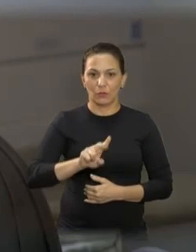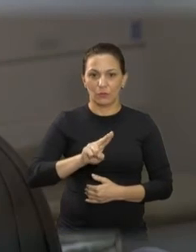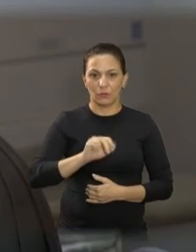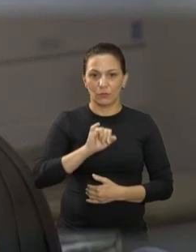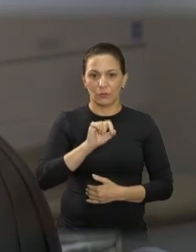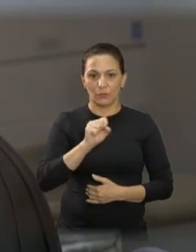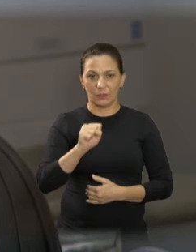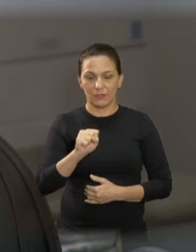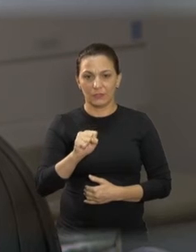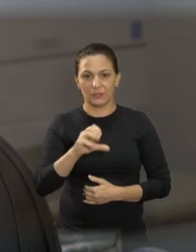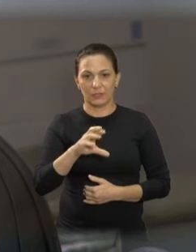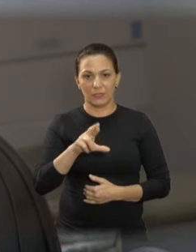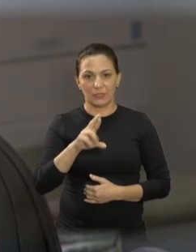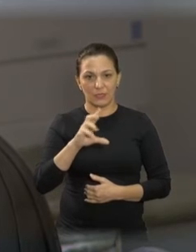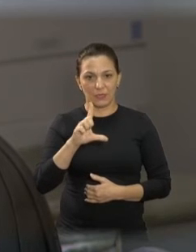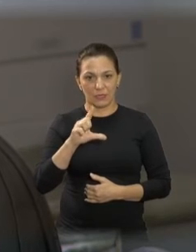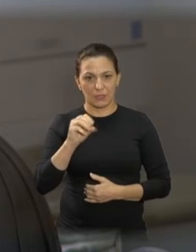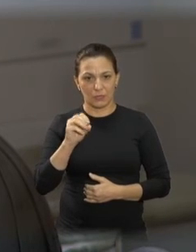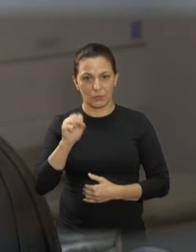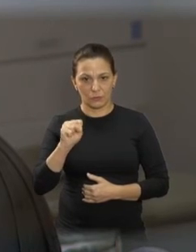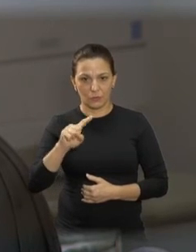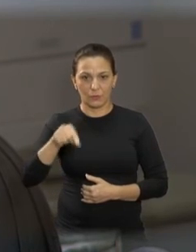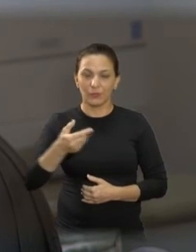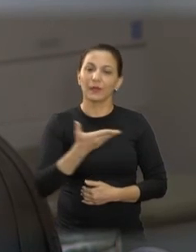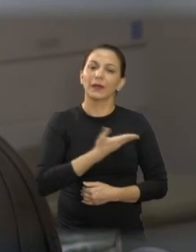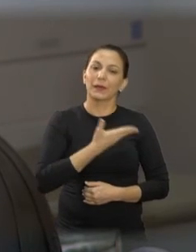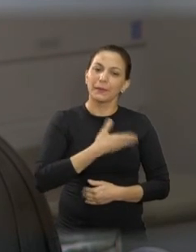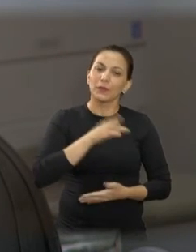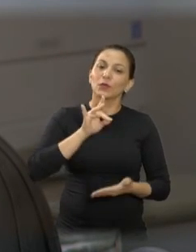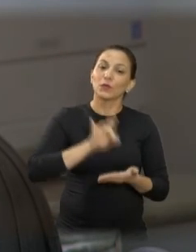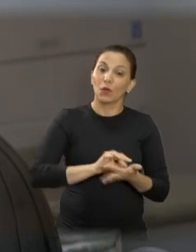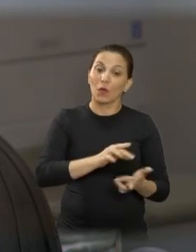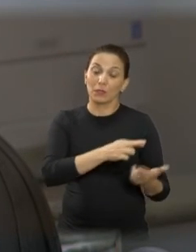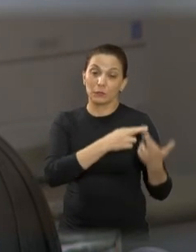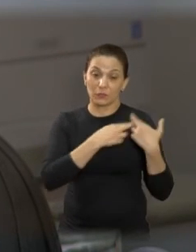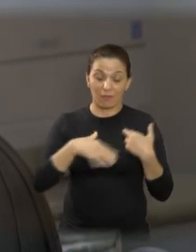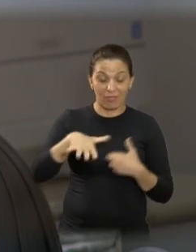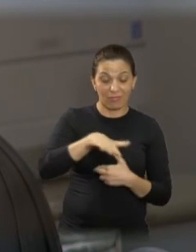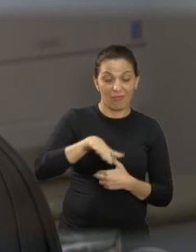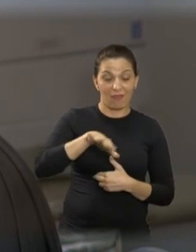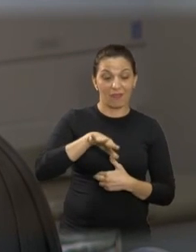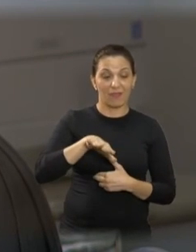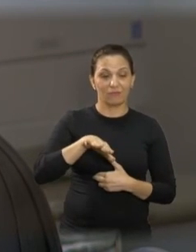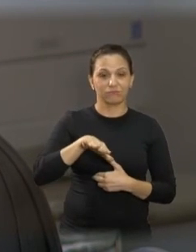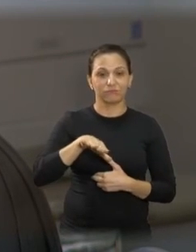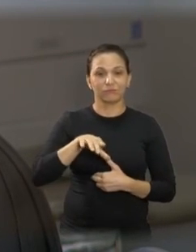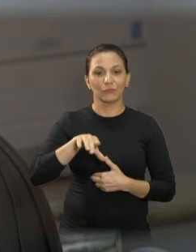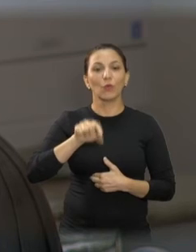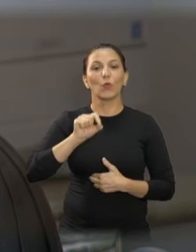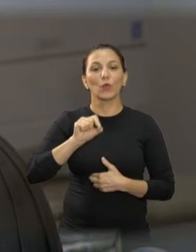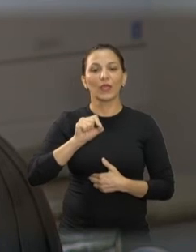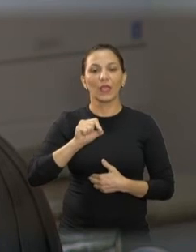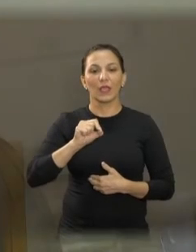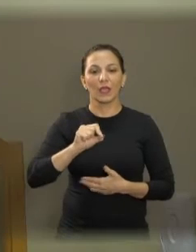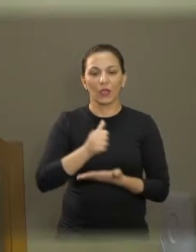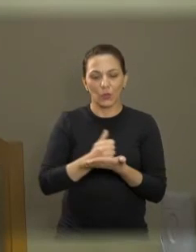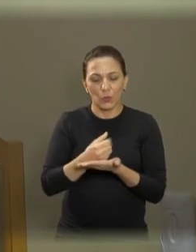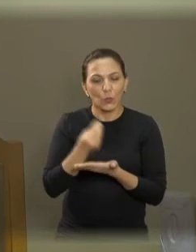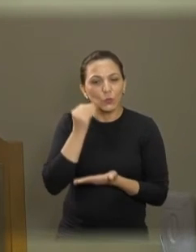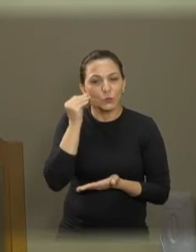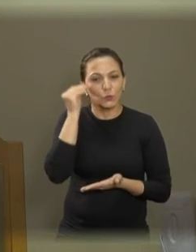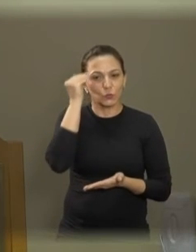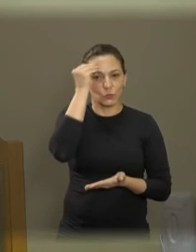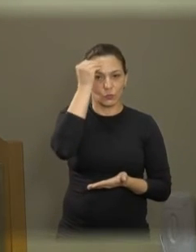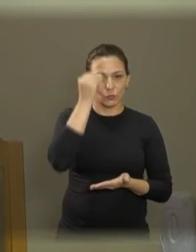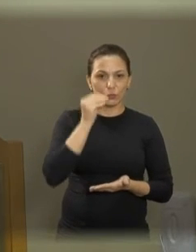Toni, que tornou-se um grande amigo e ele era responsável pela cosmetologia. Eu não tive aula com ele. Por